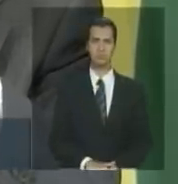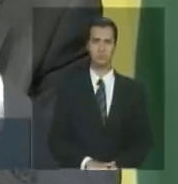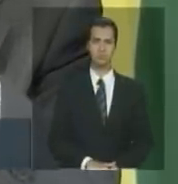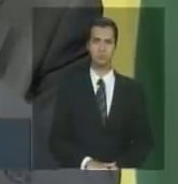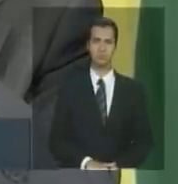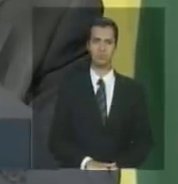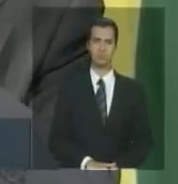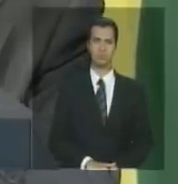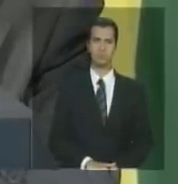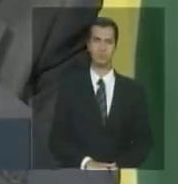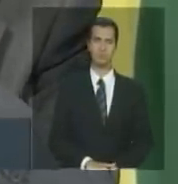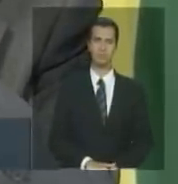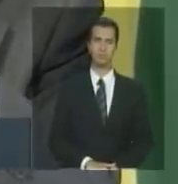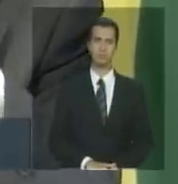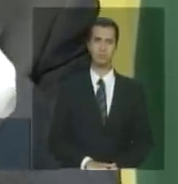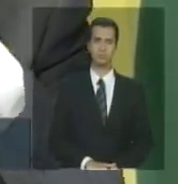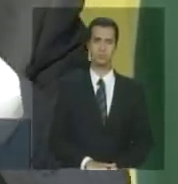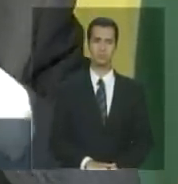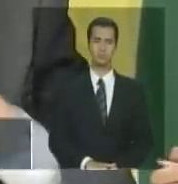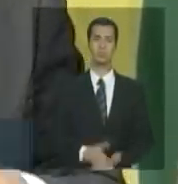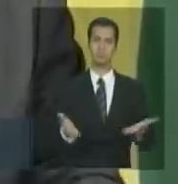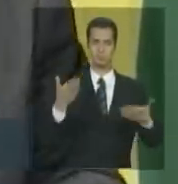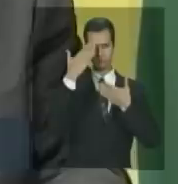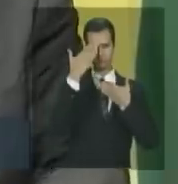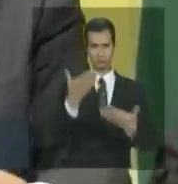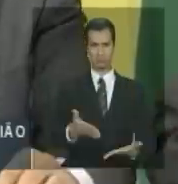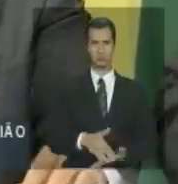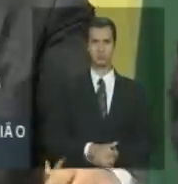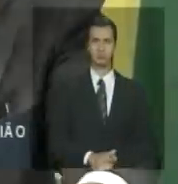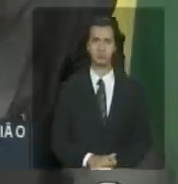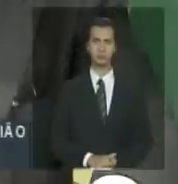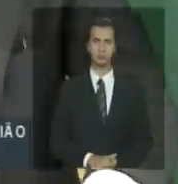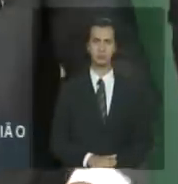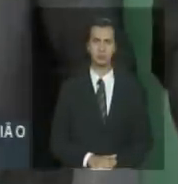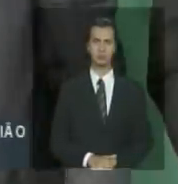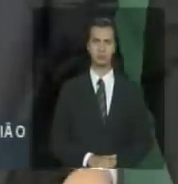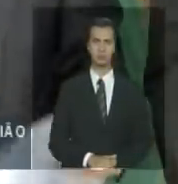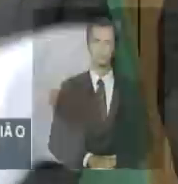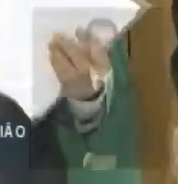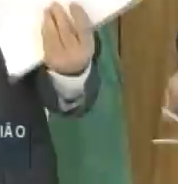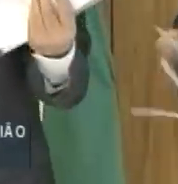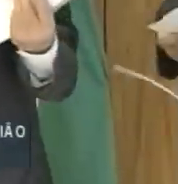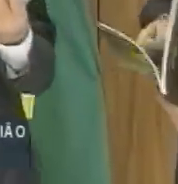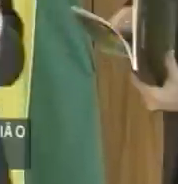Bom, senhores, muito obrigado.